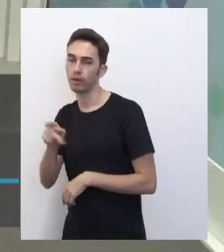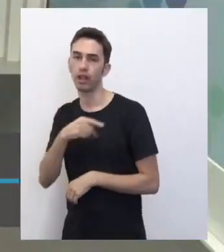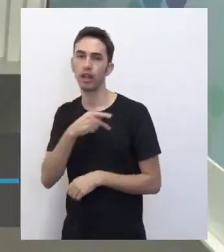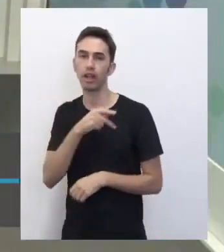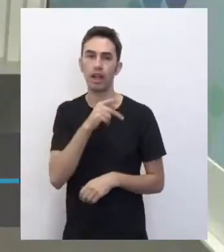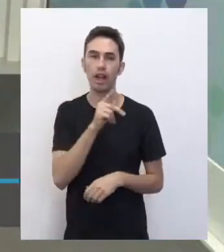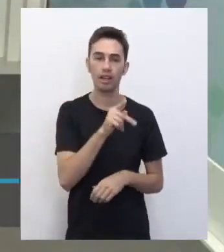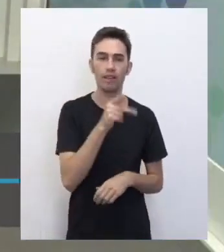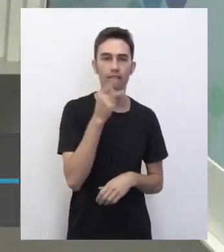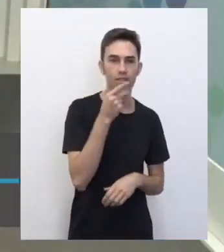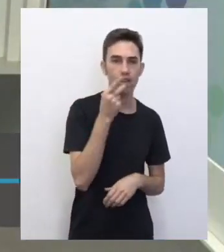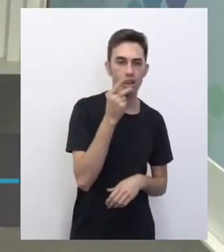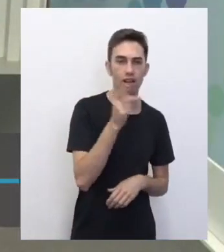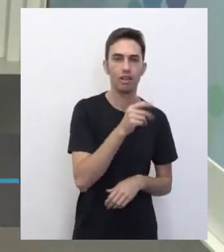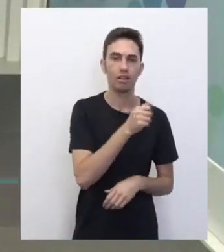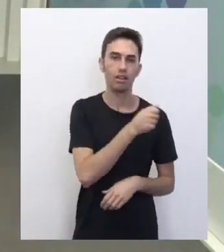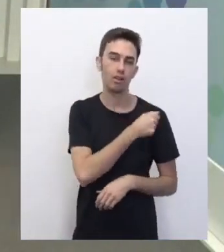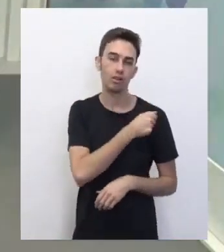abrilhante com sua voz.